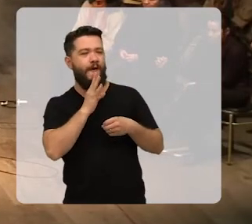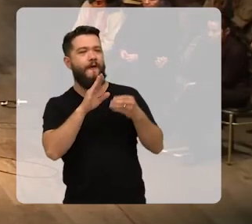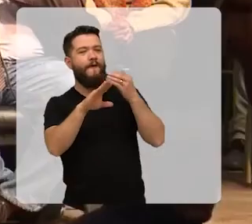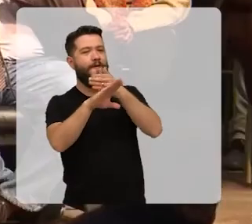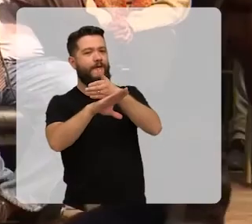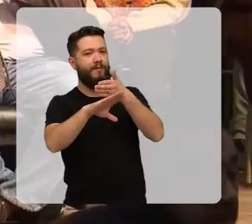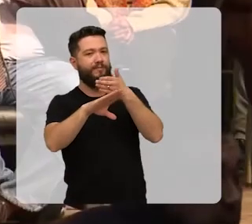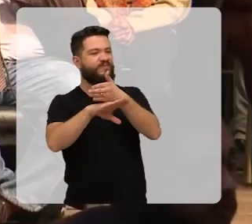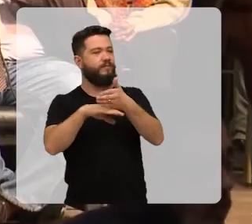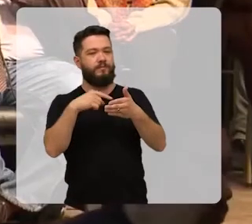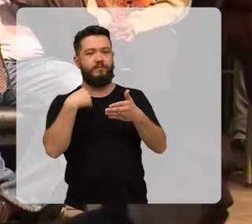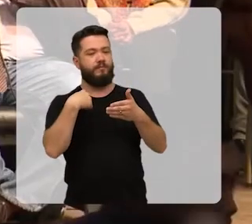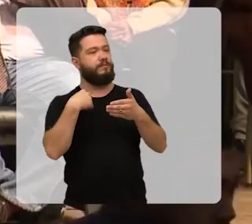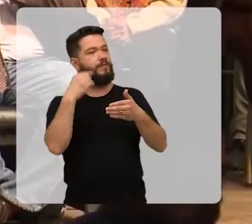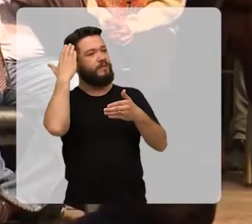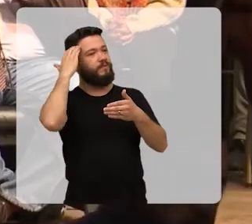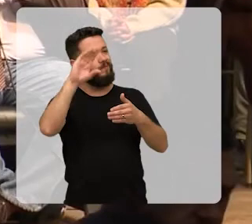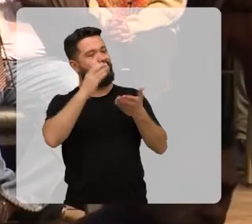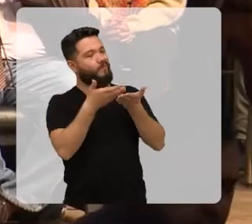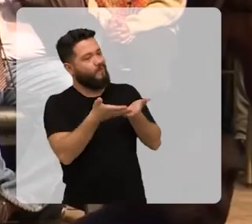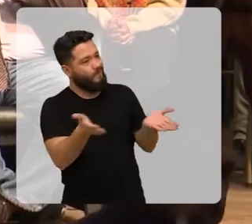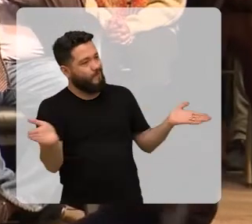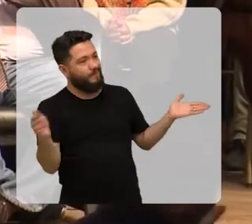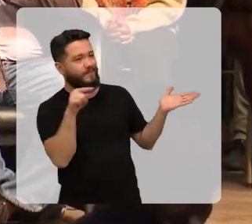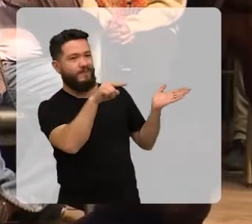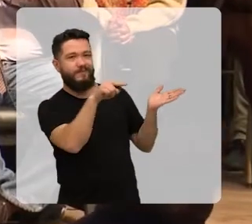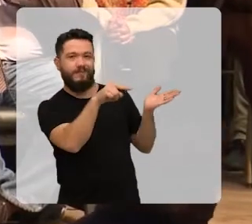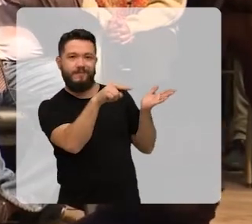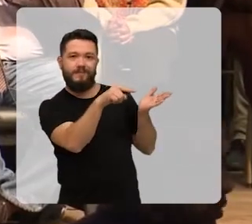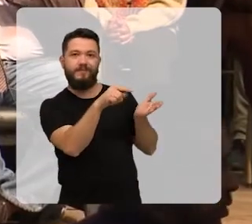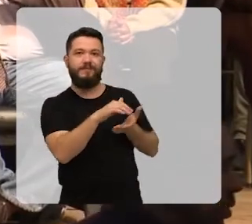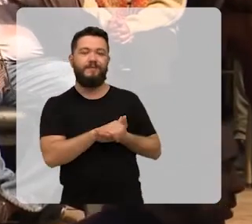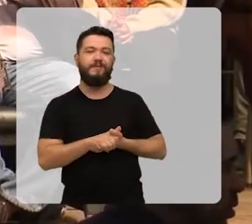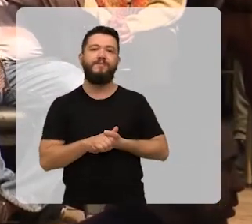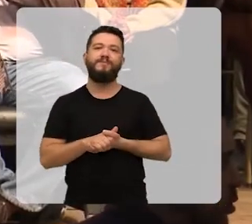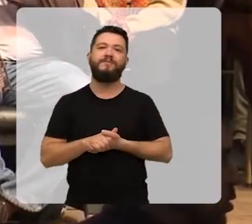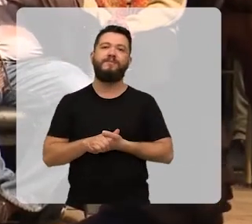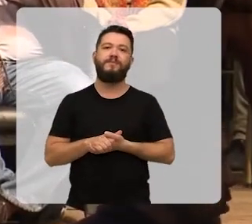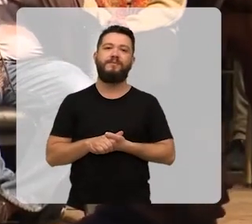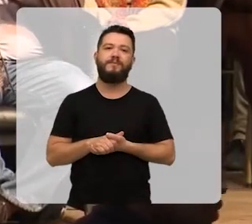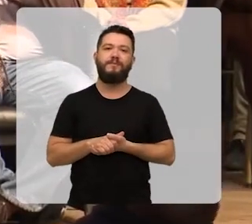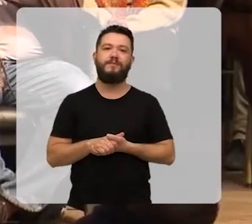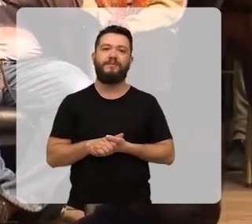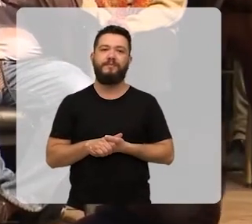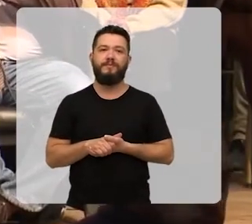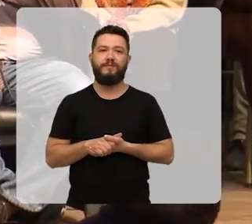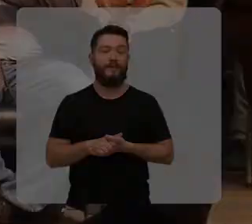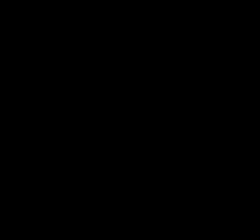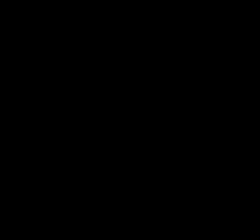cidade de Curitiba sinta a cidade de Curitiba que você já conheceu já algumas vezes como a sua cidade também